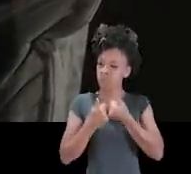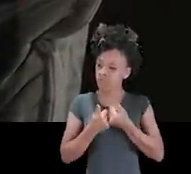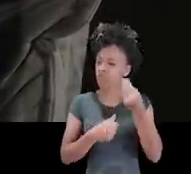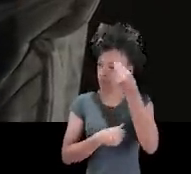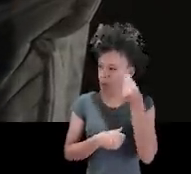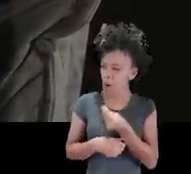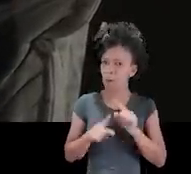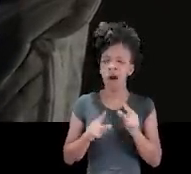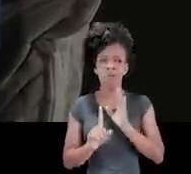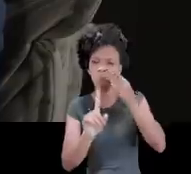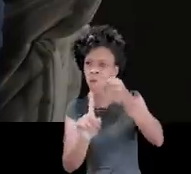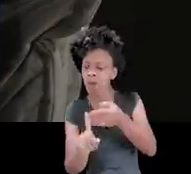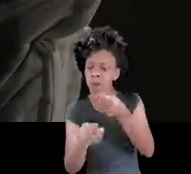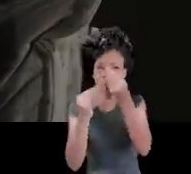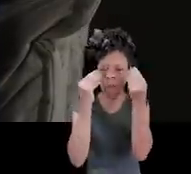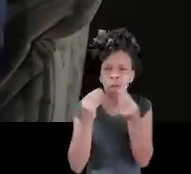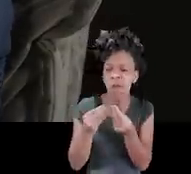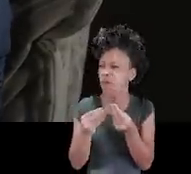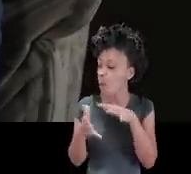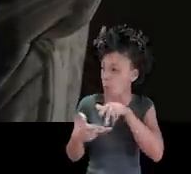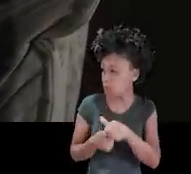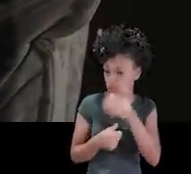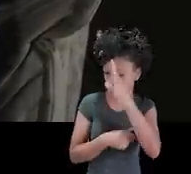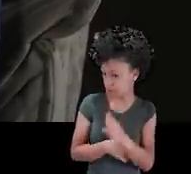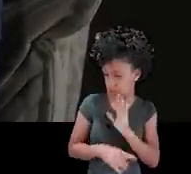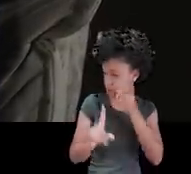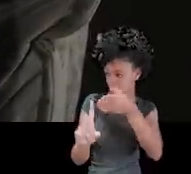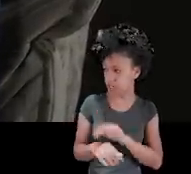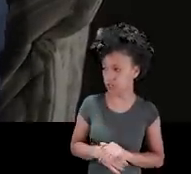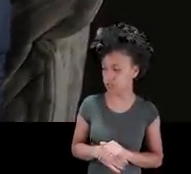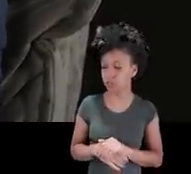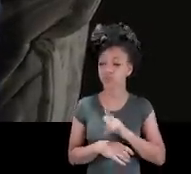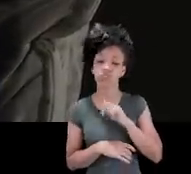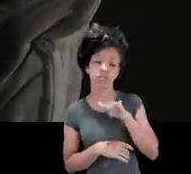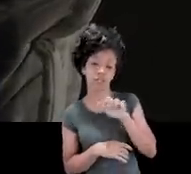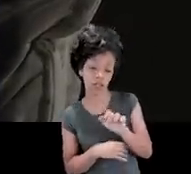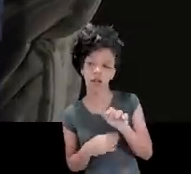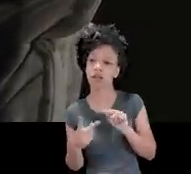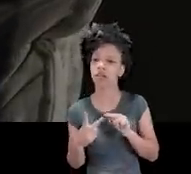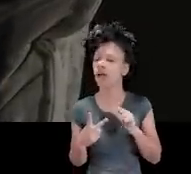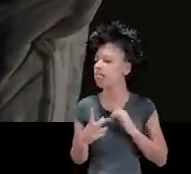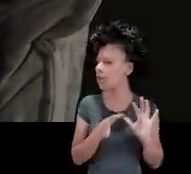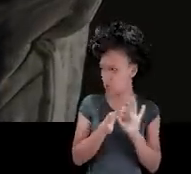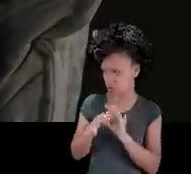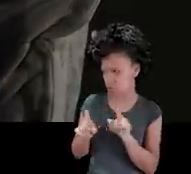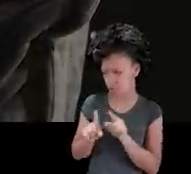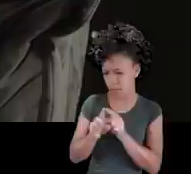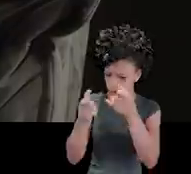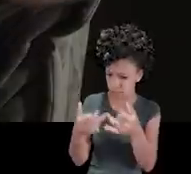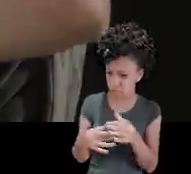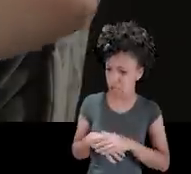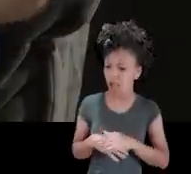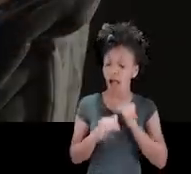E o maior ícone de beleza do mundo, durante muito tempo, foi brasileiro. Uhum. A Gisele. E eu acho que tem muito a ver com essa coisa que você falou, da